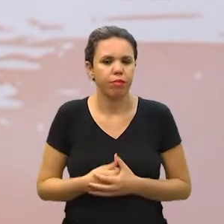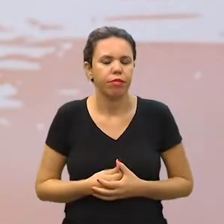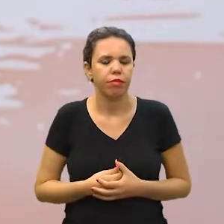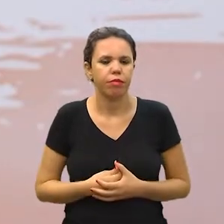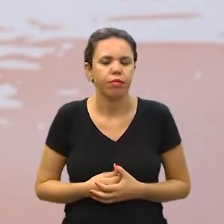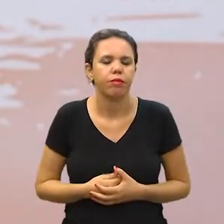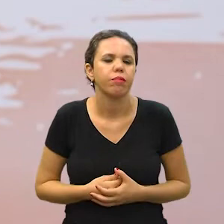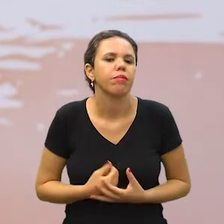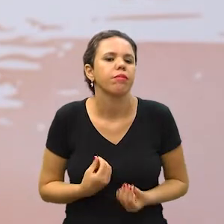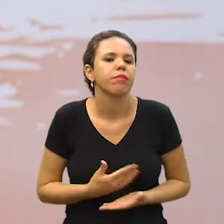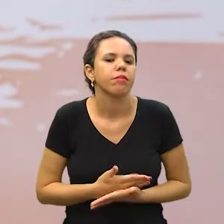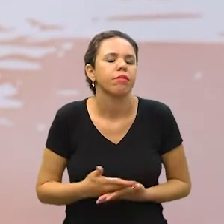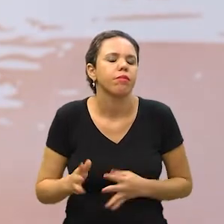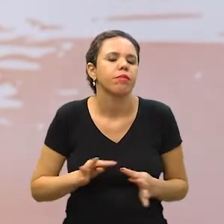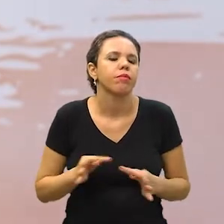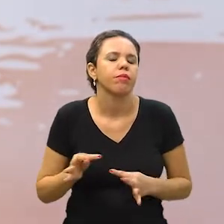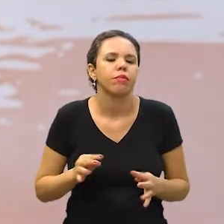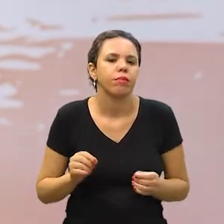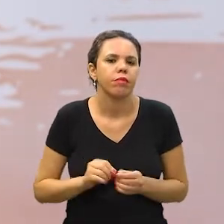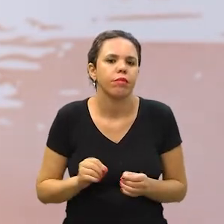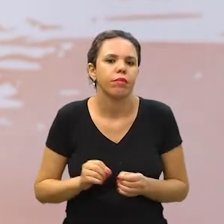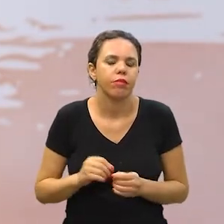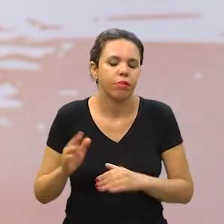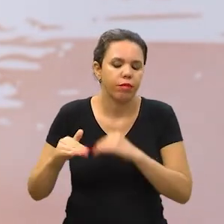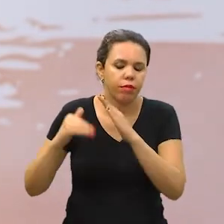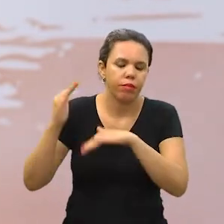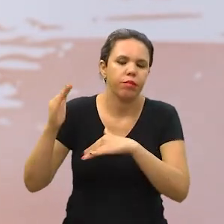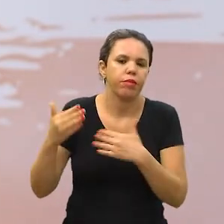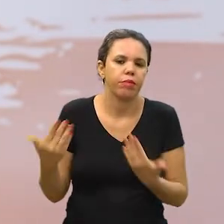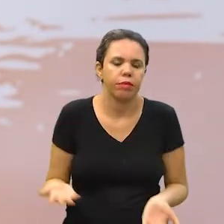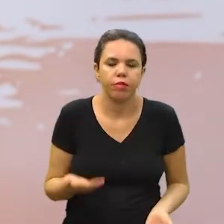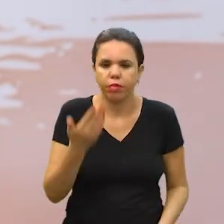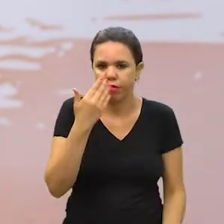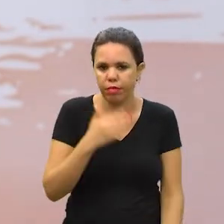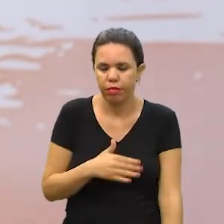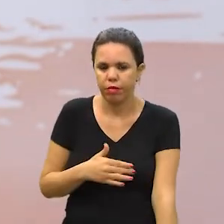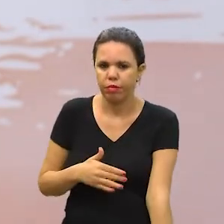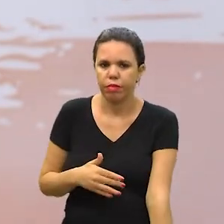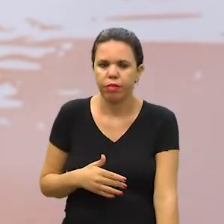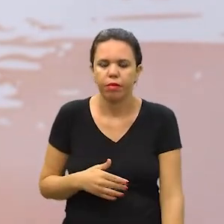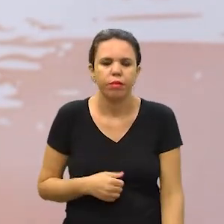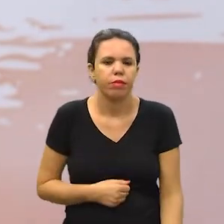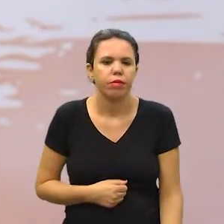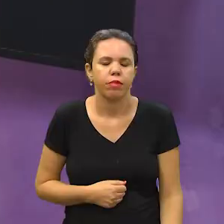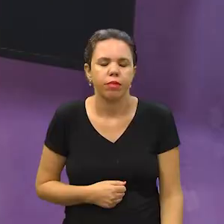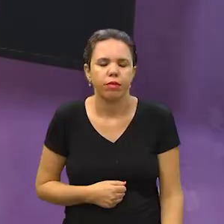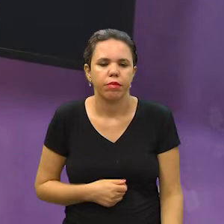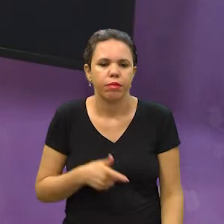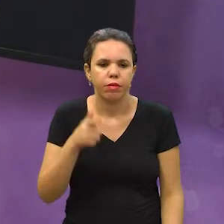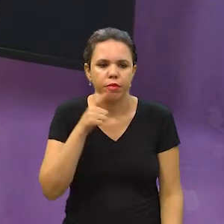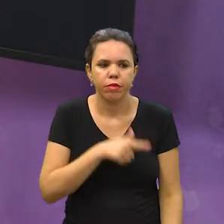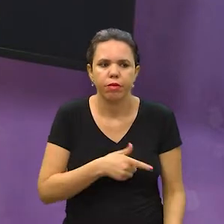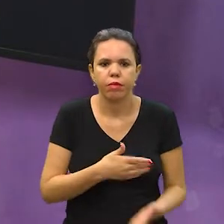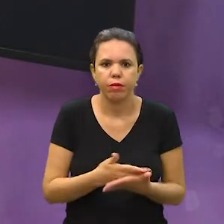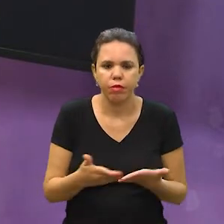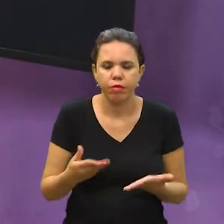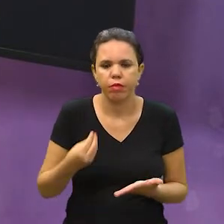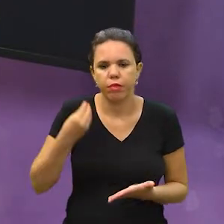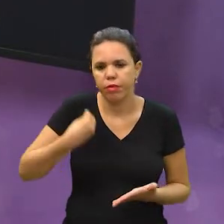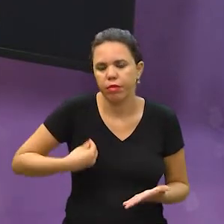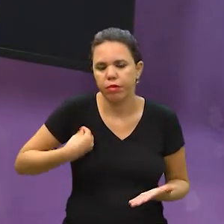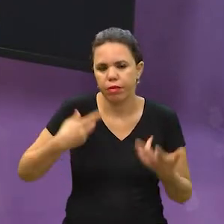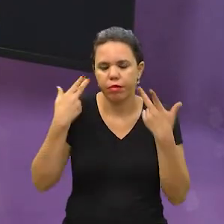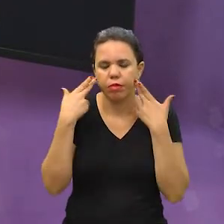Feito o diagnóstico, começou o tratamento, como que é o desenvolvimento, então, dessa criança a partir daí? Consegue começar a ter